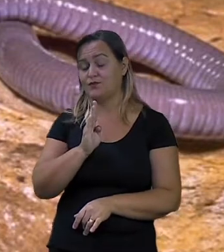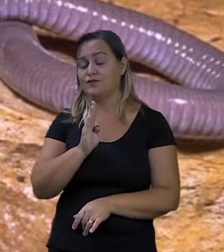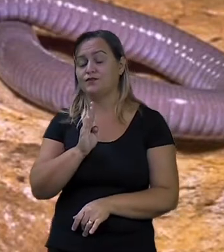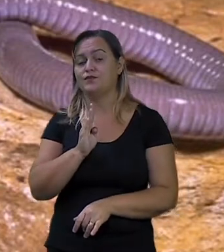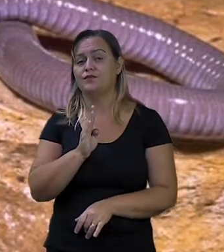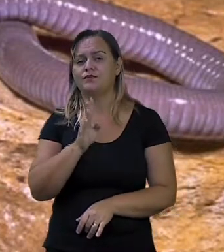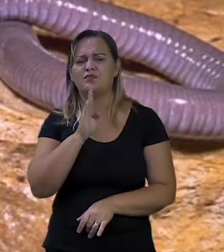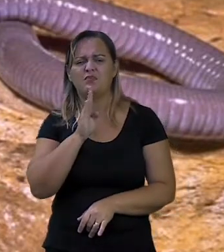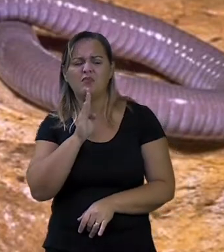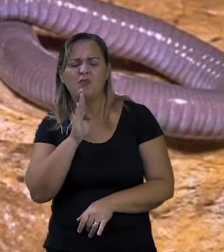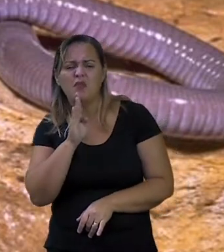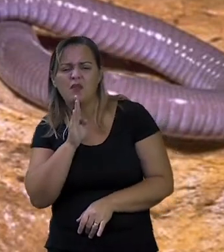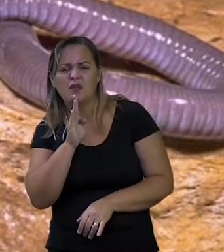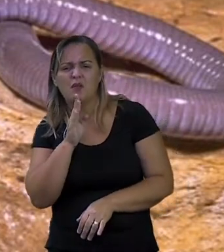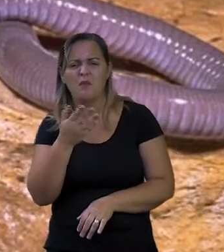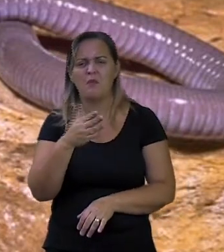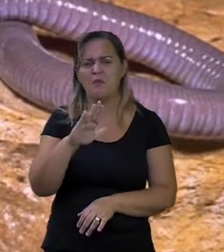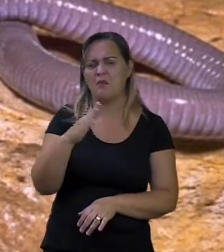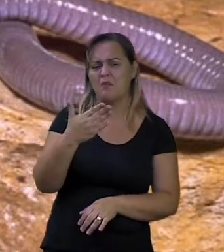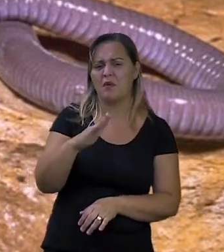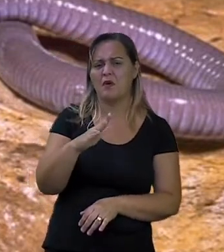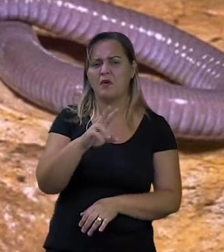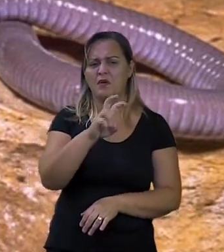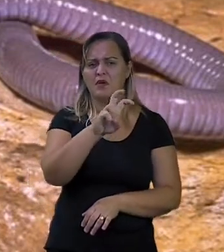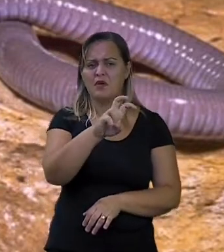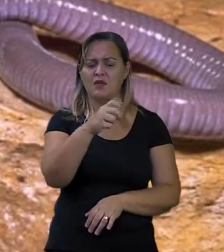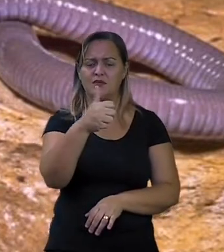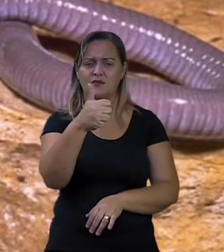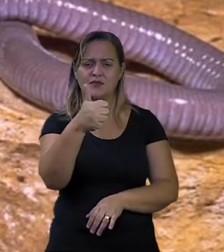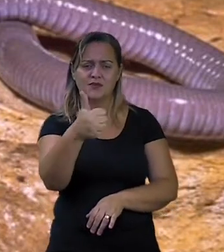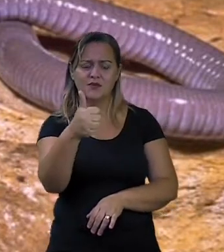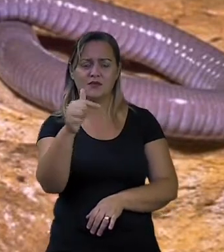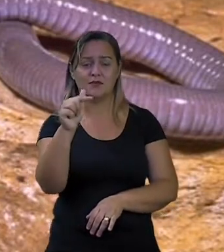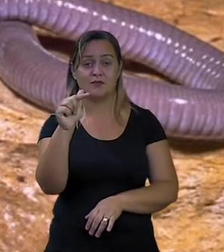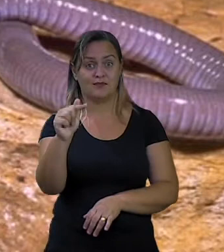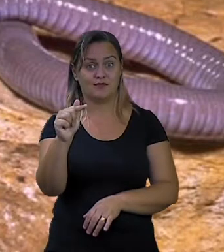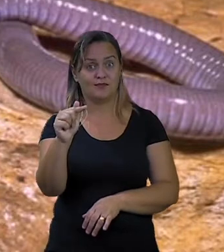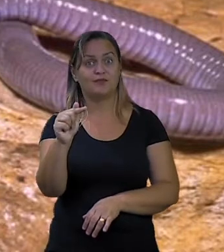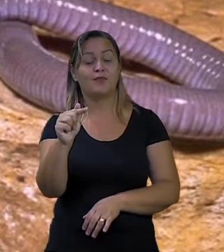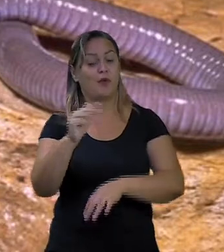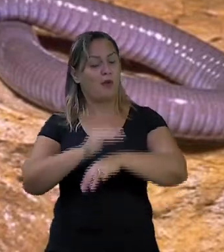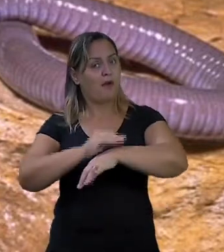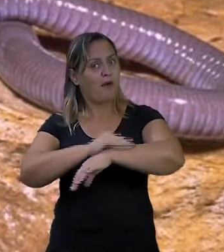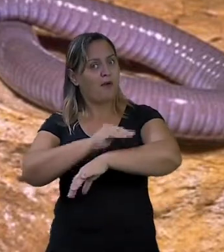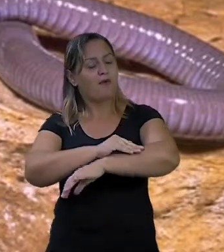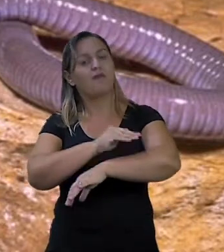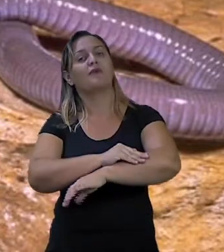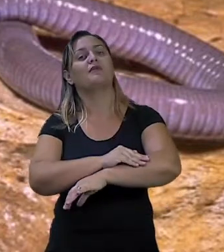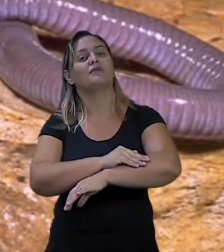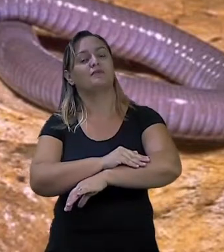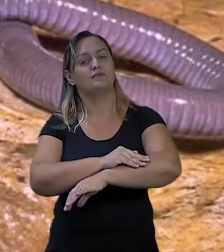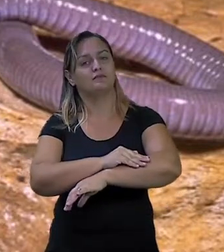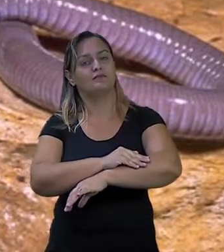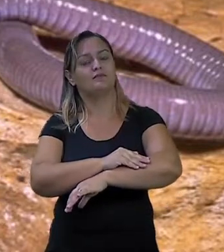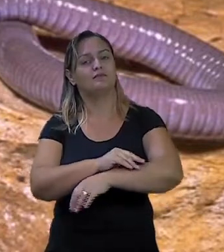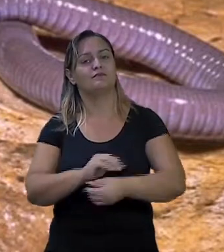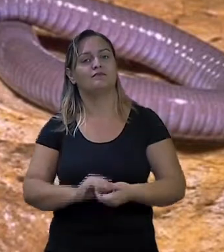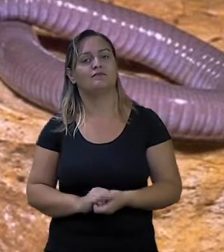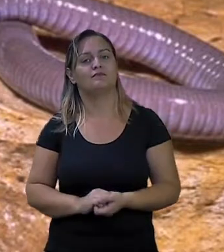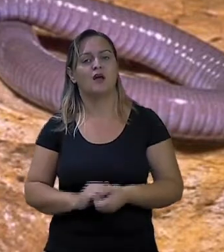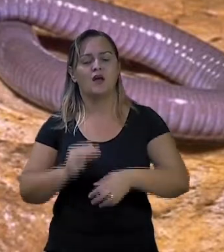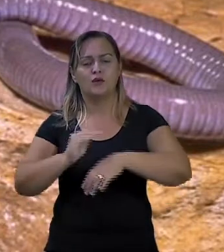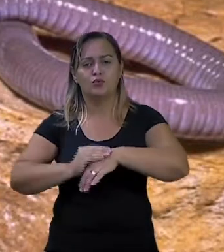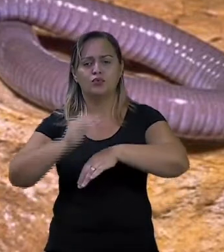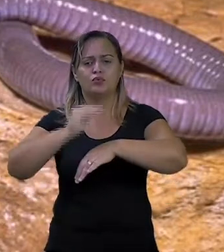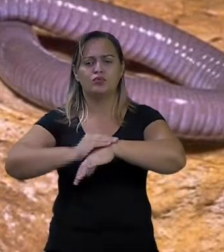conhecidos aproximadamente 517 espécies de anfíbios. Quem são elas? Sapos, rãs,